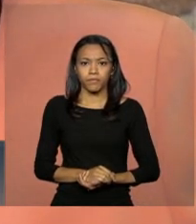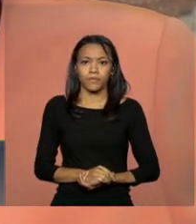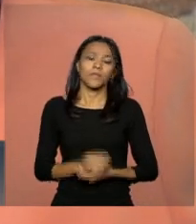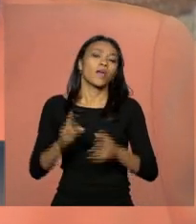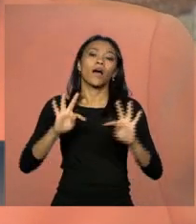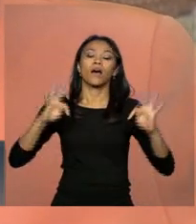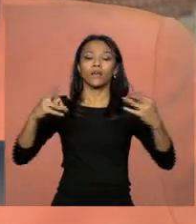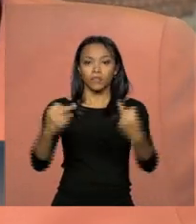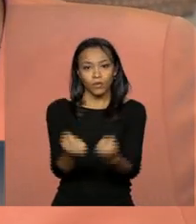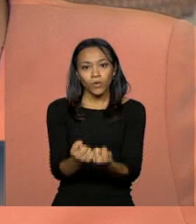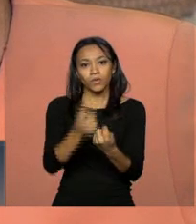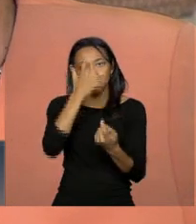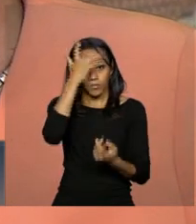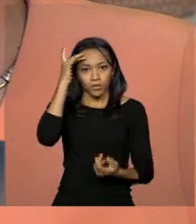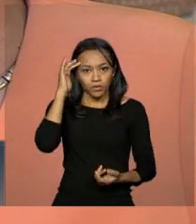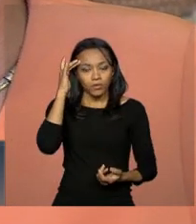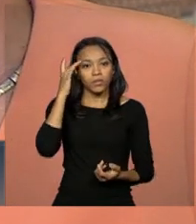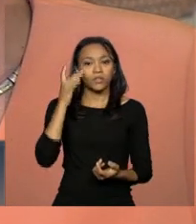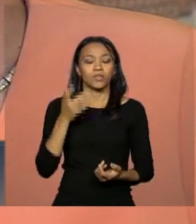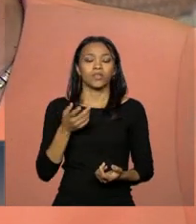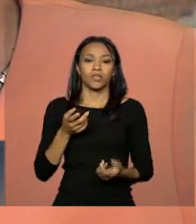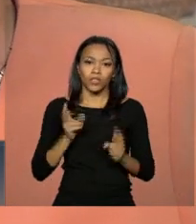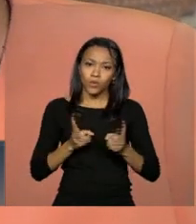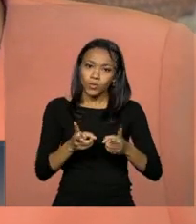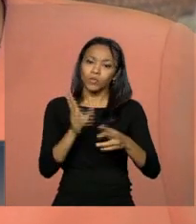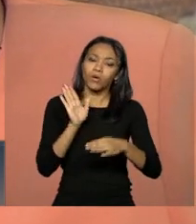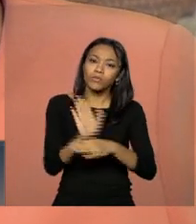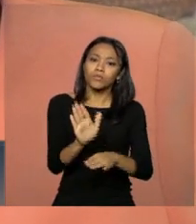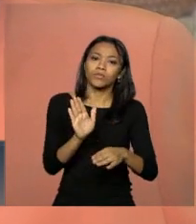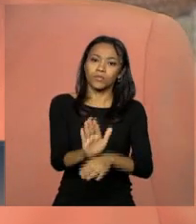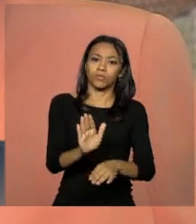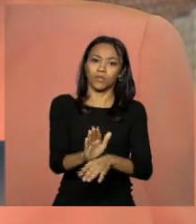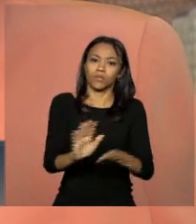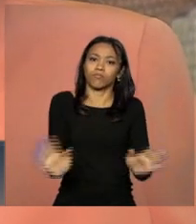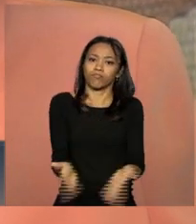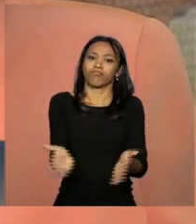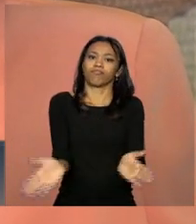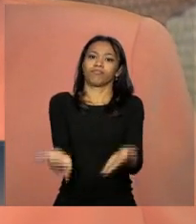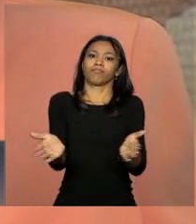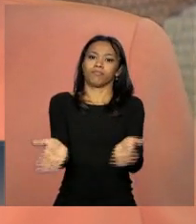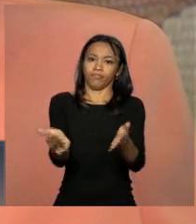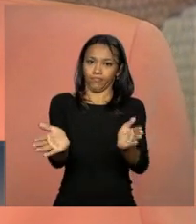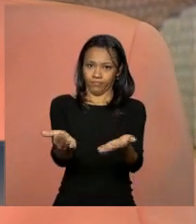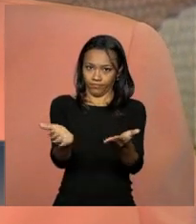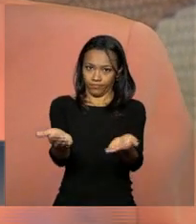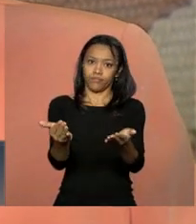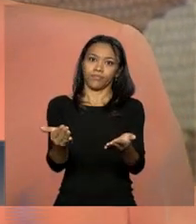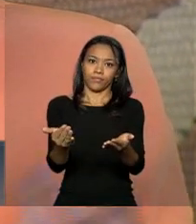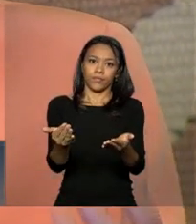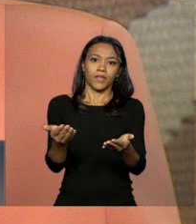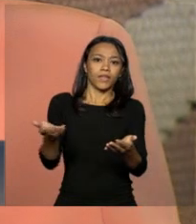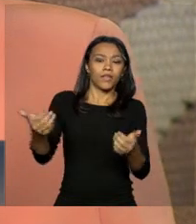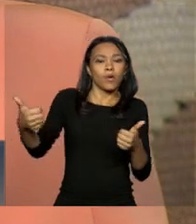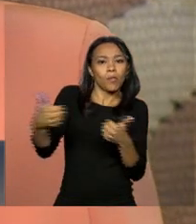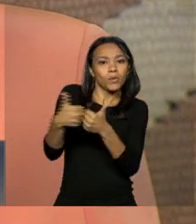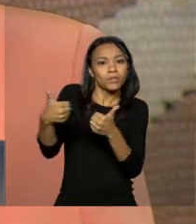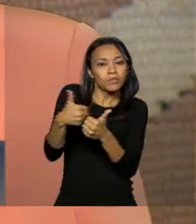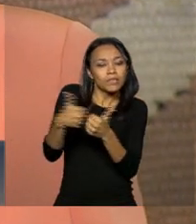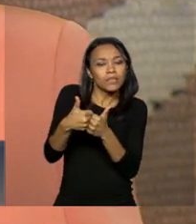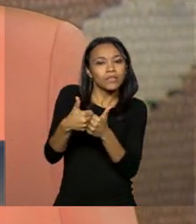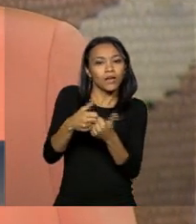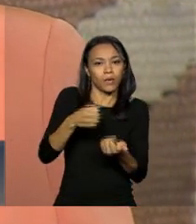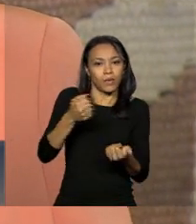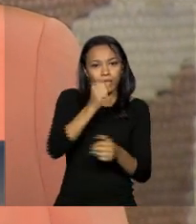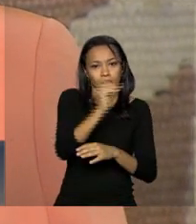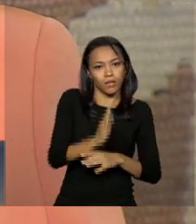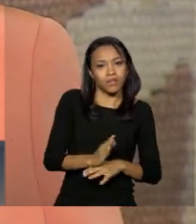apelo a todos que continuem a dar um contributo para haja cada vez mais aproximação entre os dois países, não do